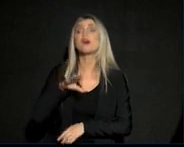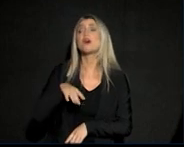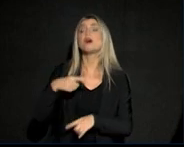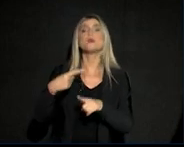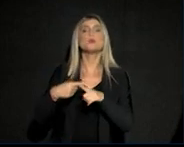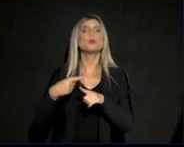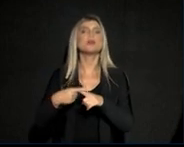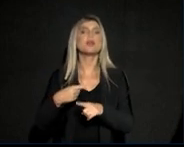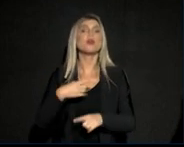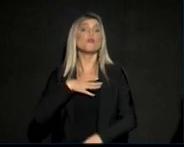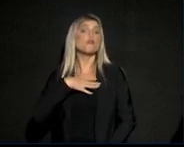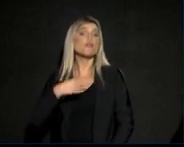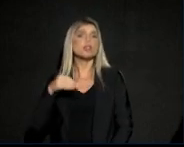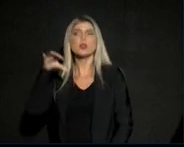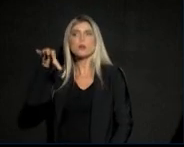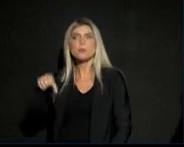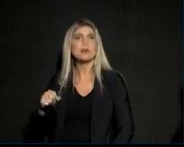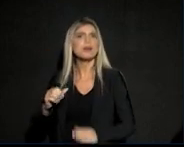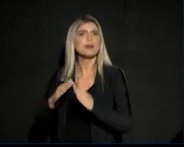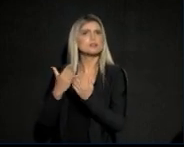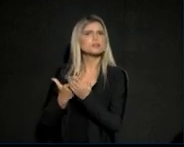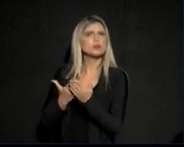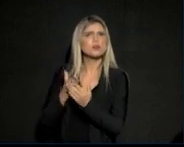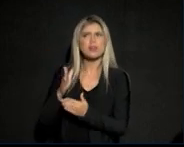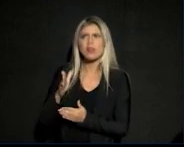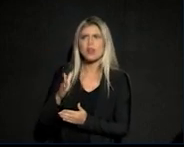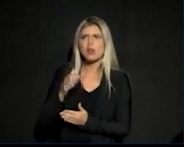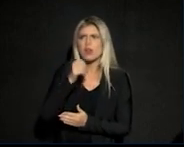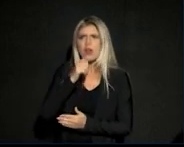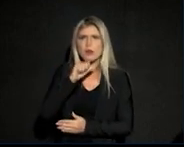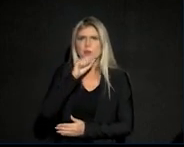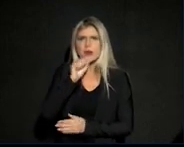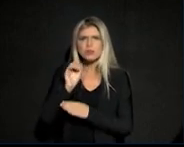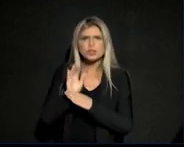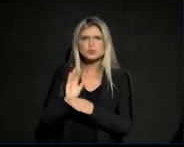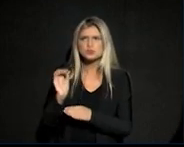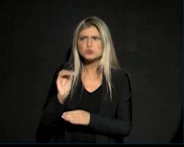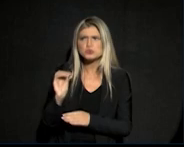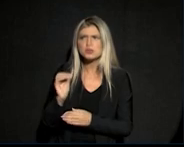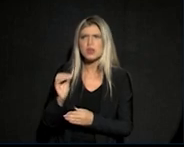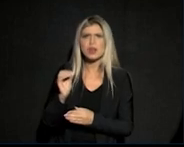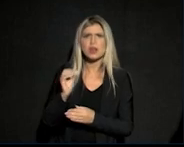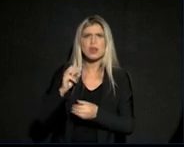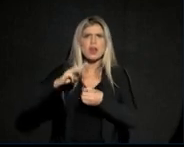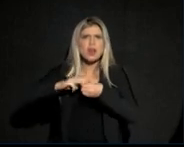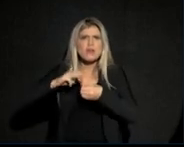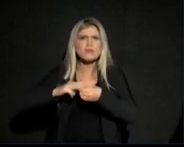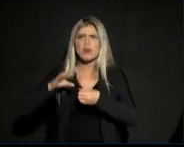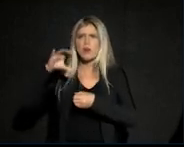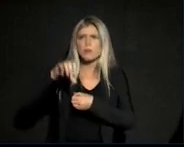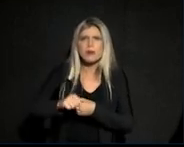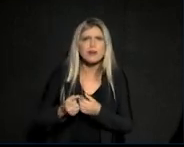porque tem que pegar o filho na escola e tem eu falei mais um homem não pega não sua mãe o pai só paga a conta né então eu acho que a cultura nunca